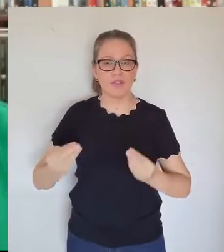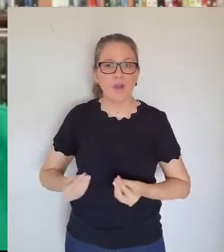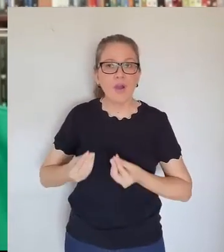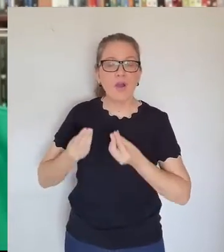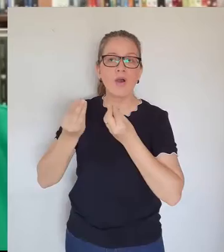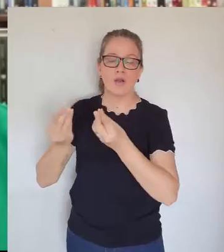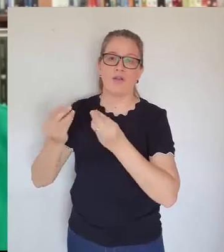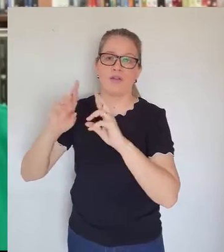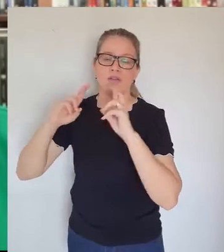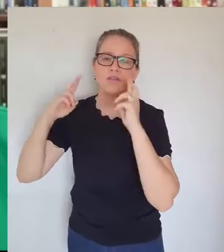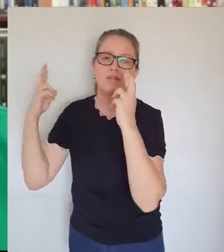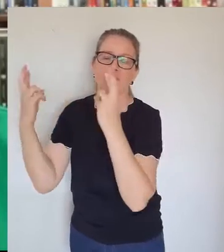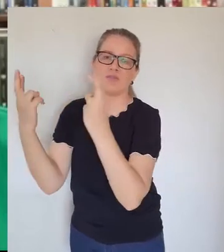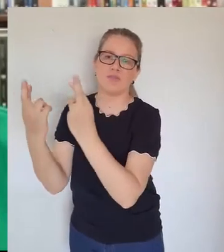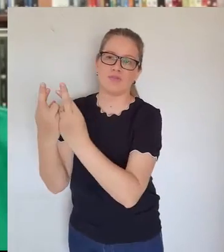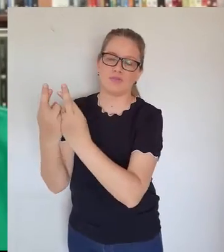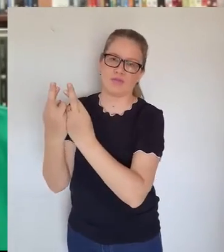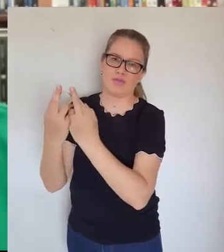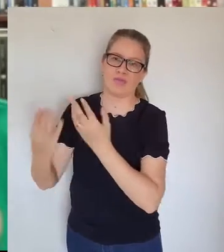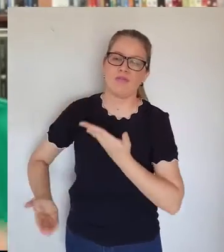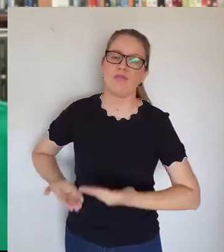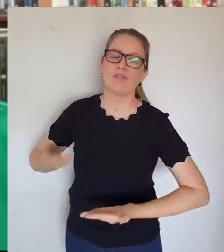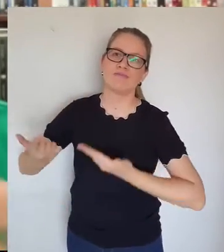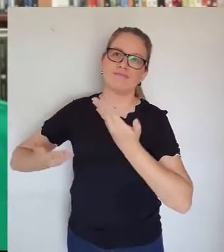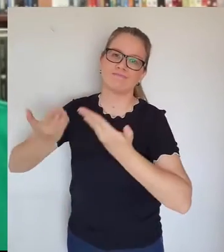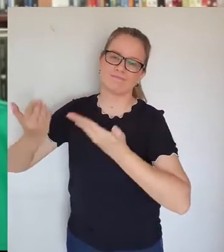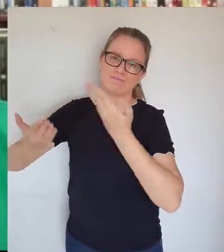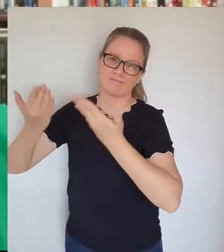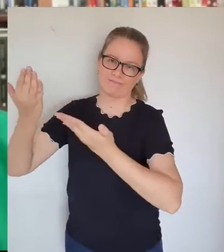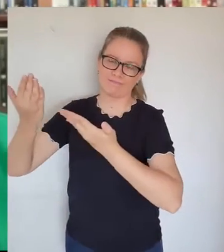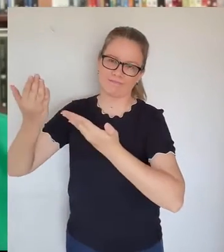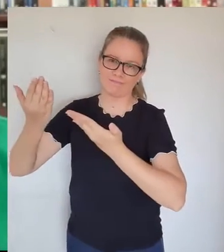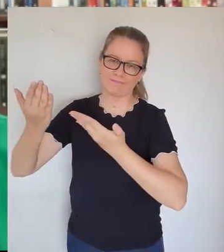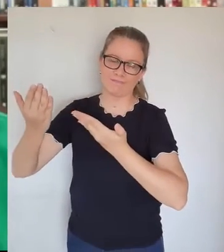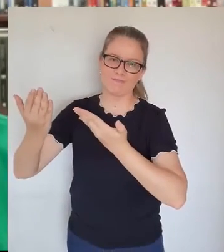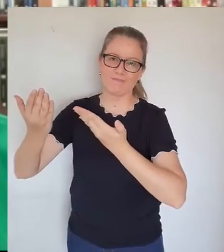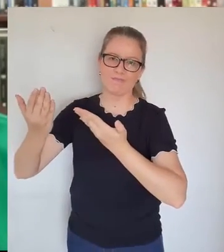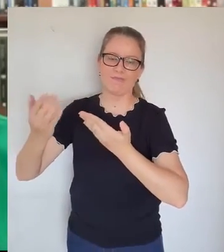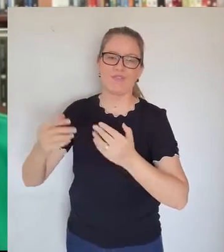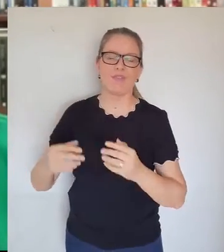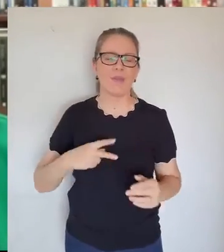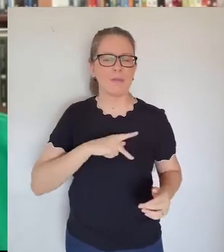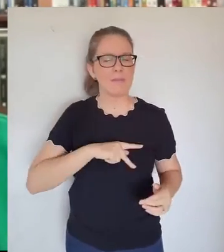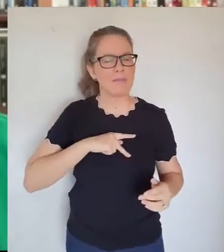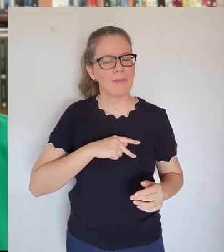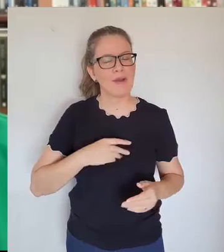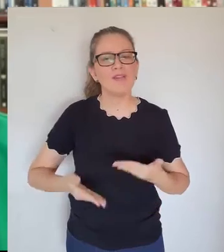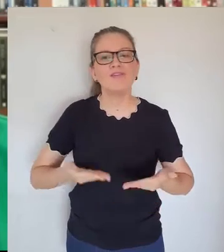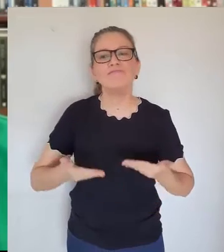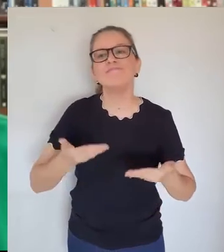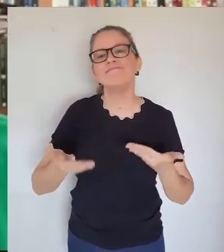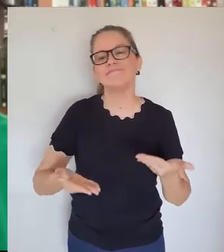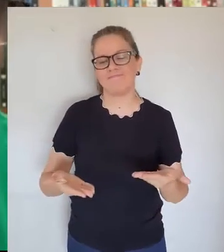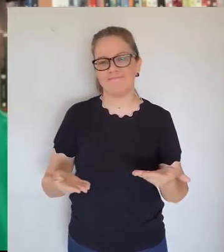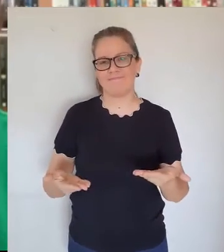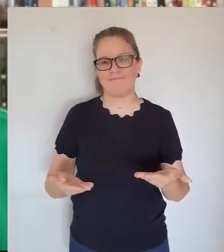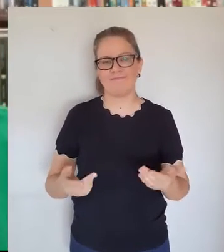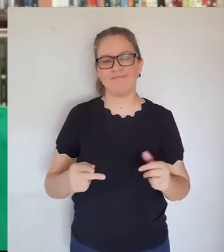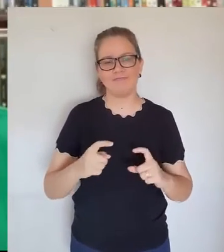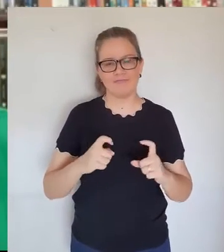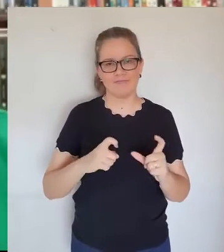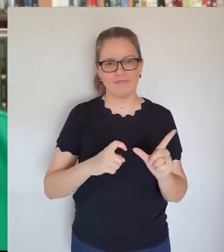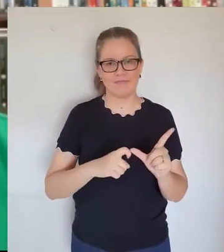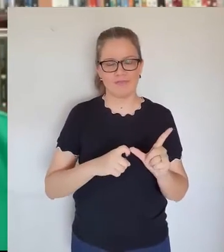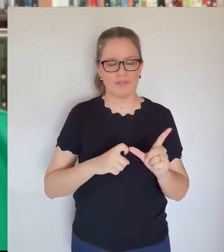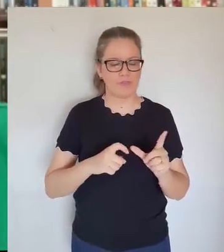a serviço do reino de Deus e dos servos do Senhor. Por isso que Paulo o elogia. E